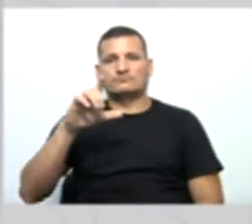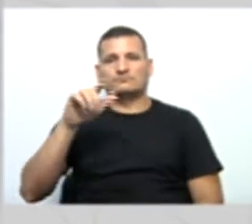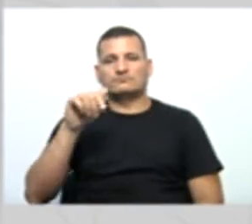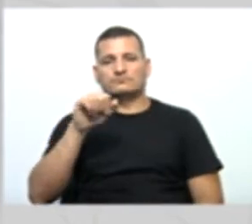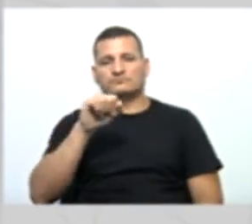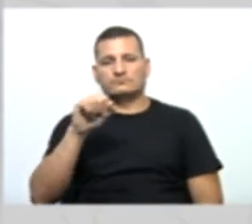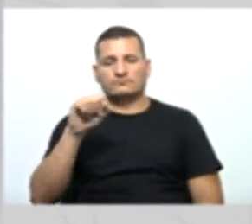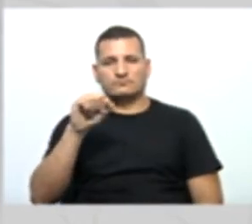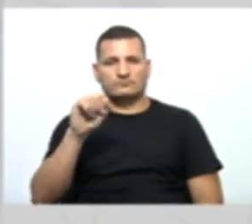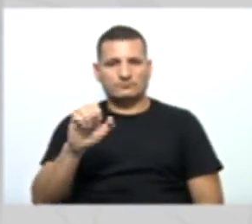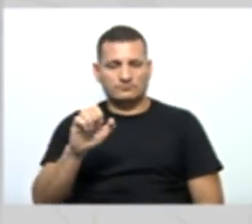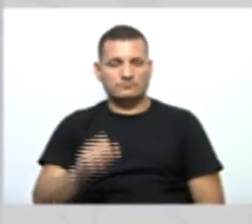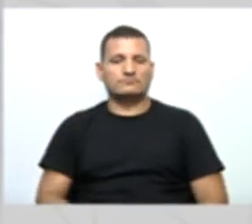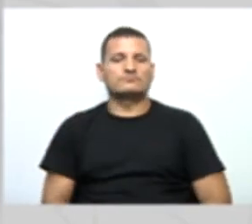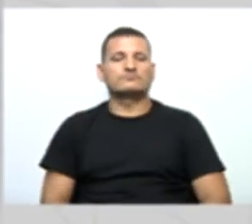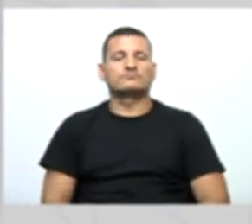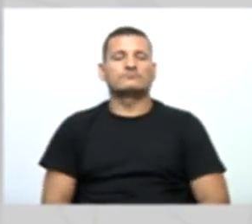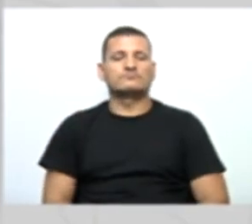de classe.